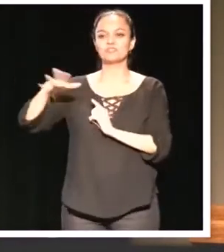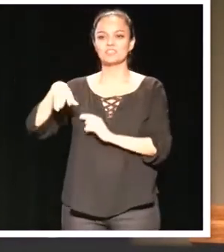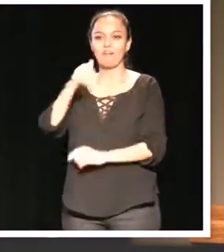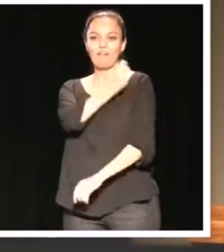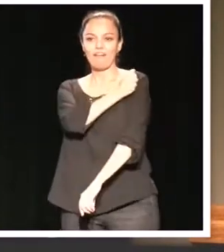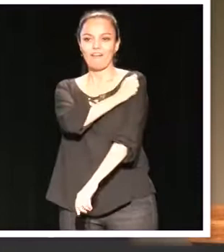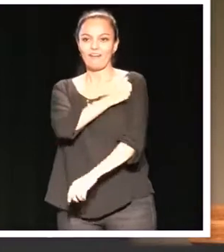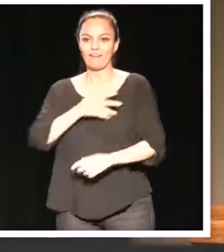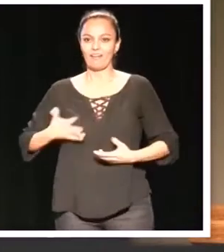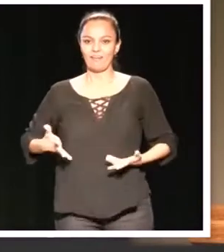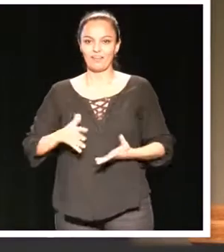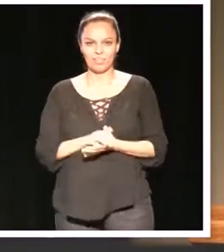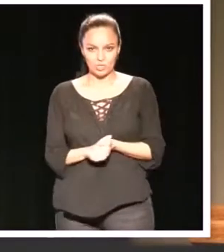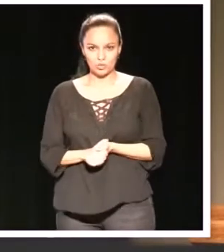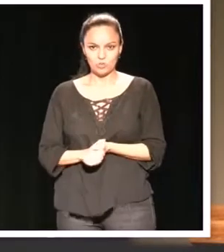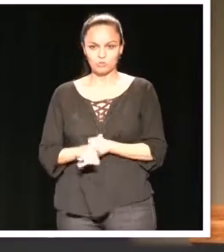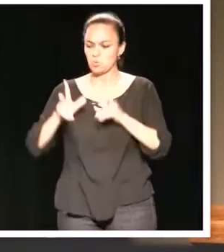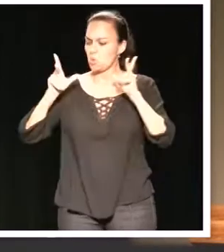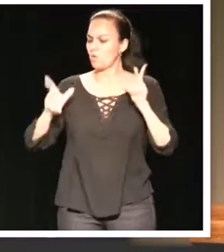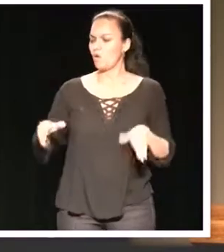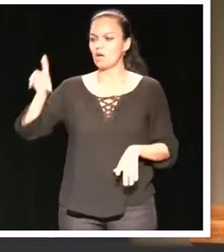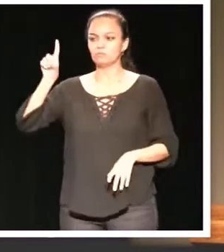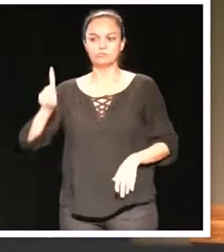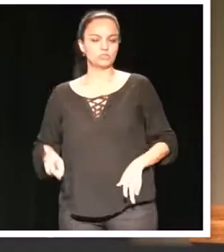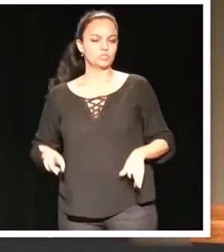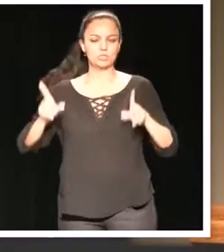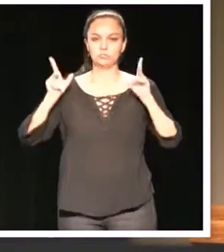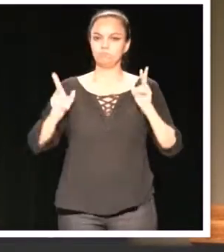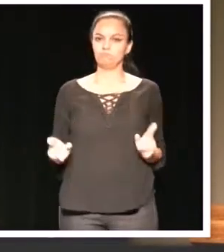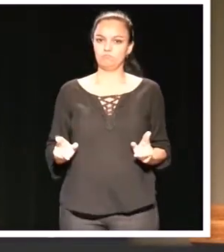vão ter os mesmos direitos.